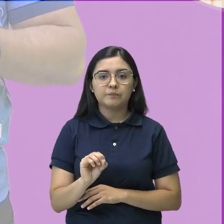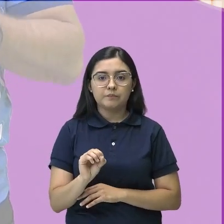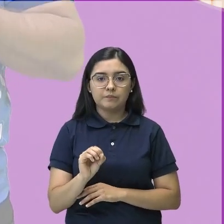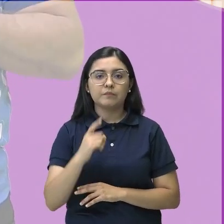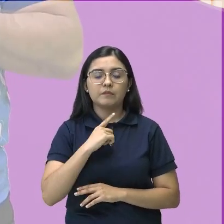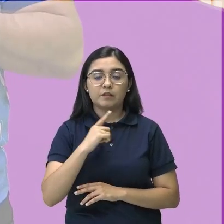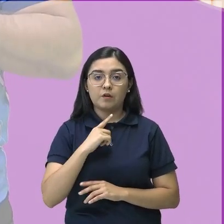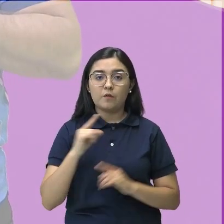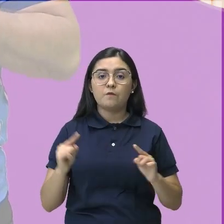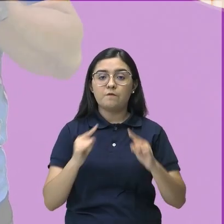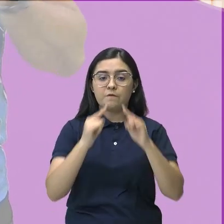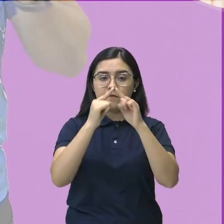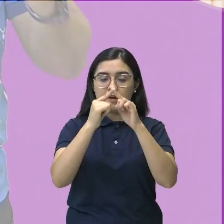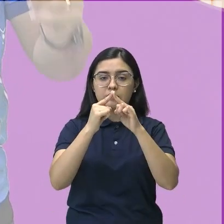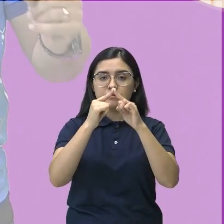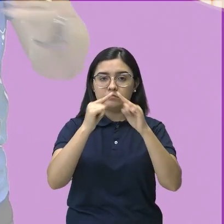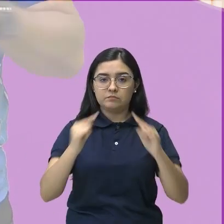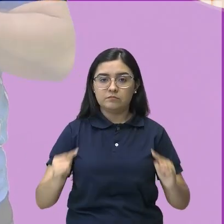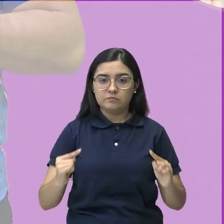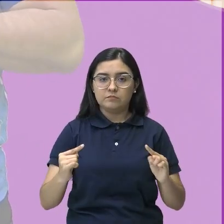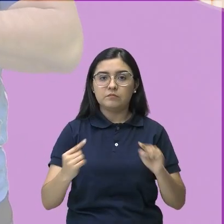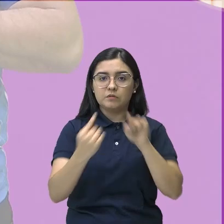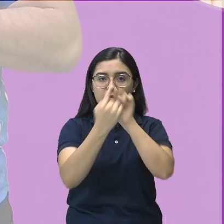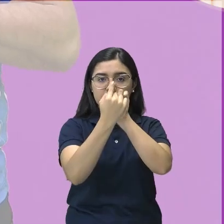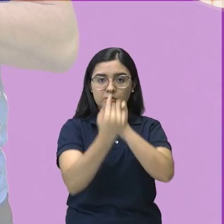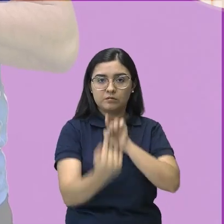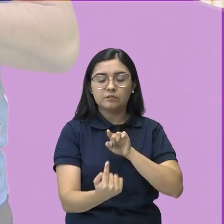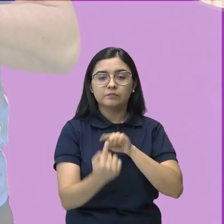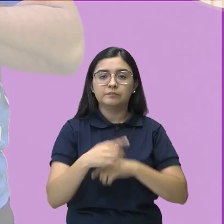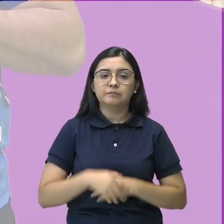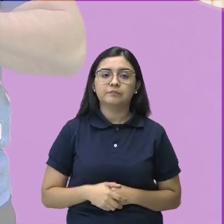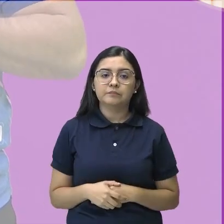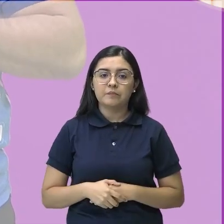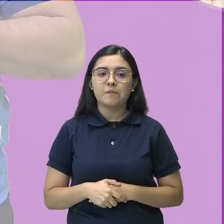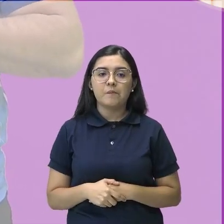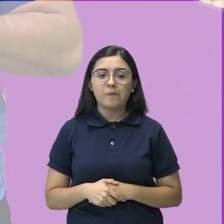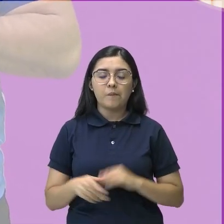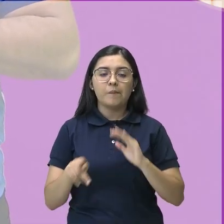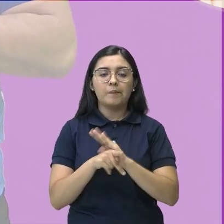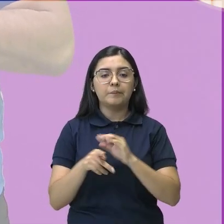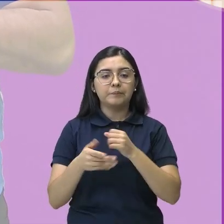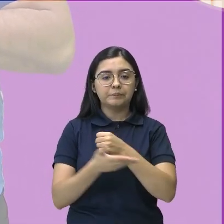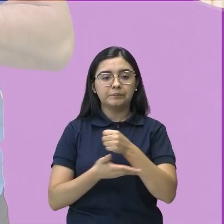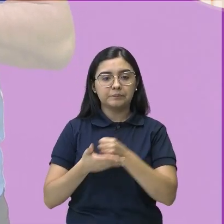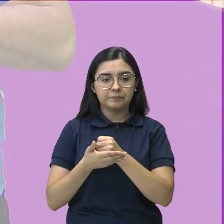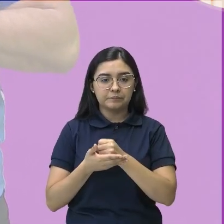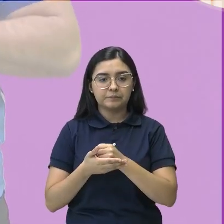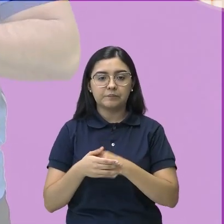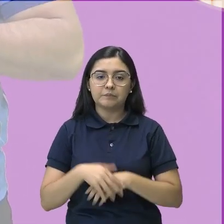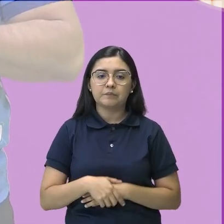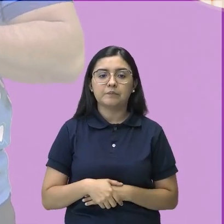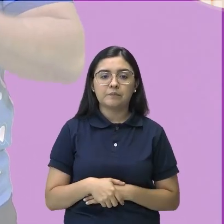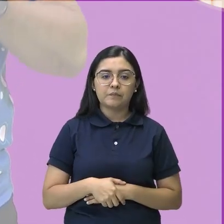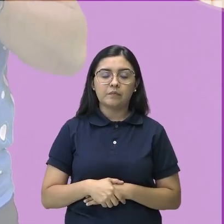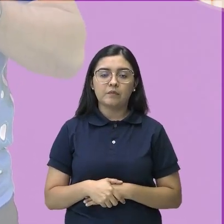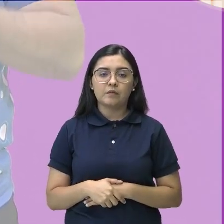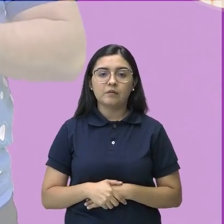ali o vértice que está fora com dois vértices ali da sua base, formando ali a sua área